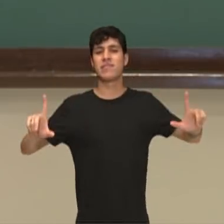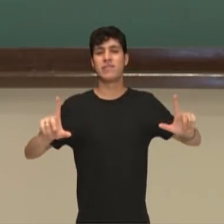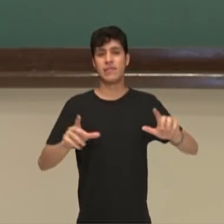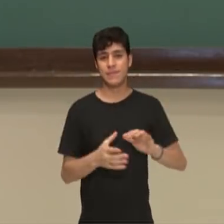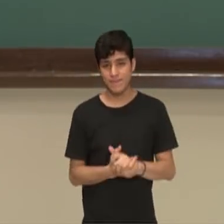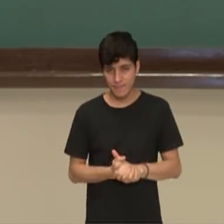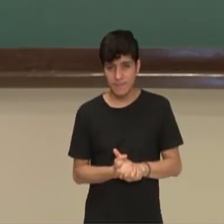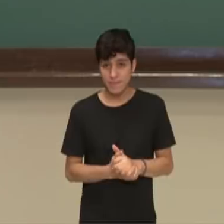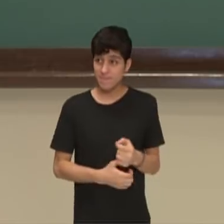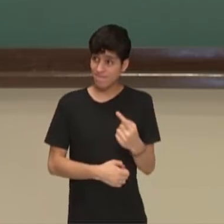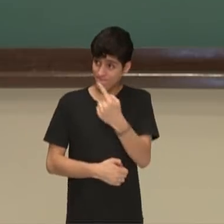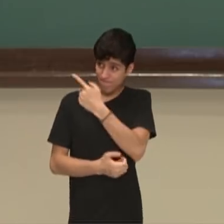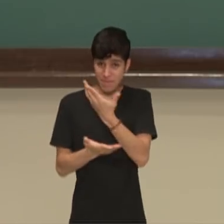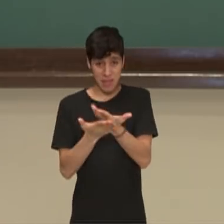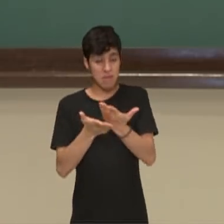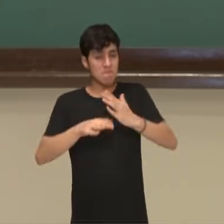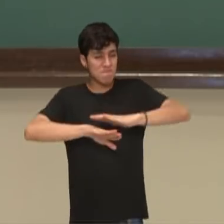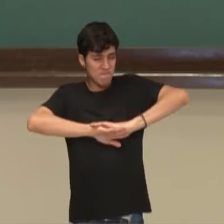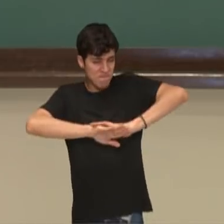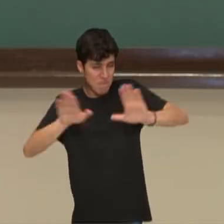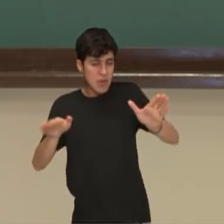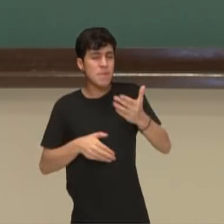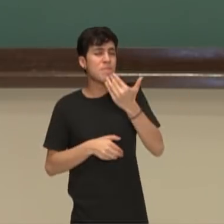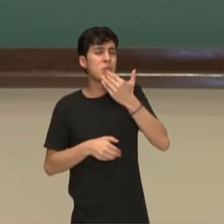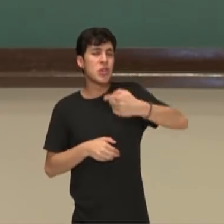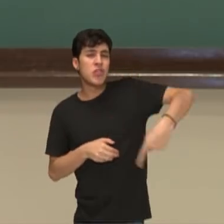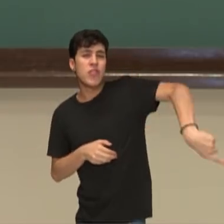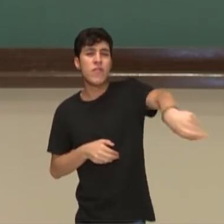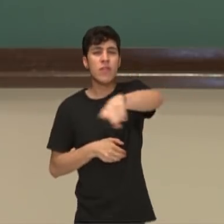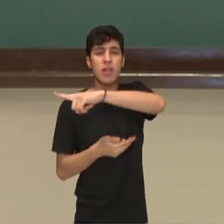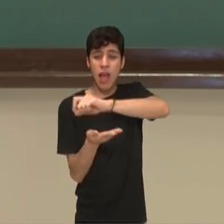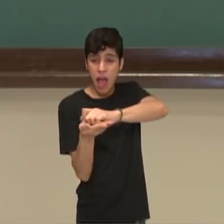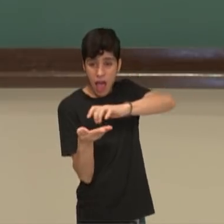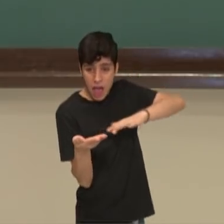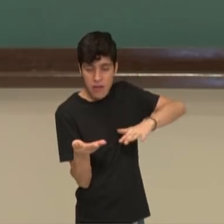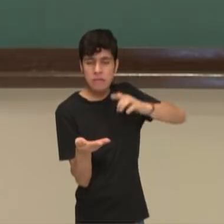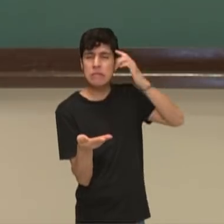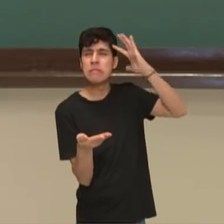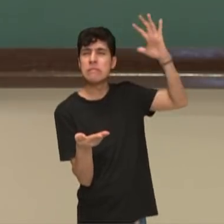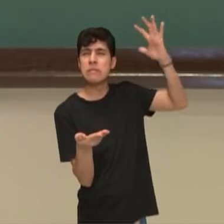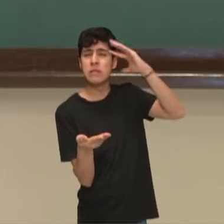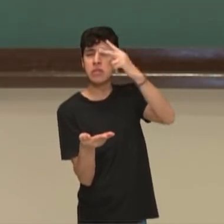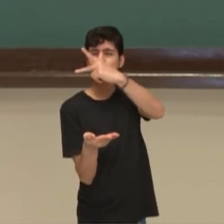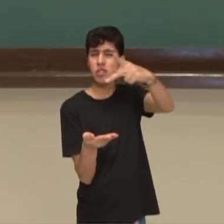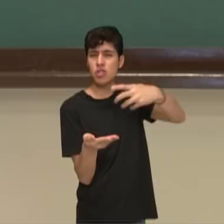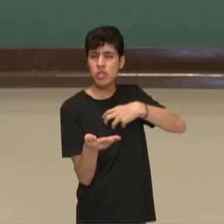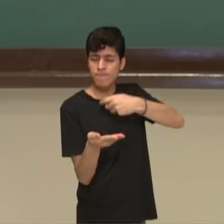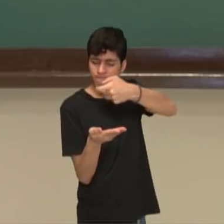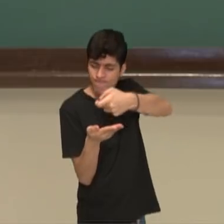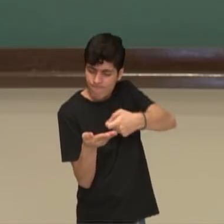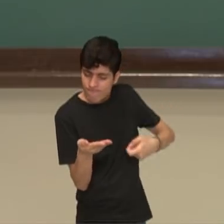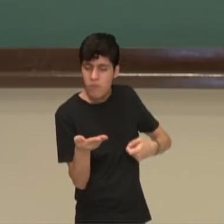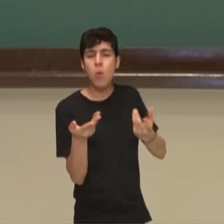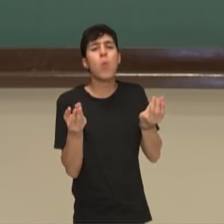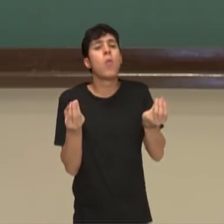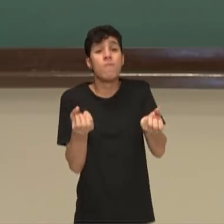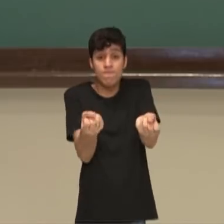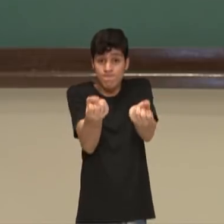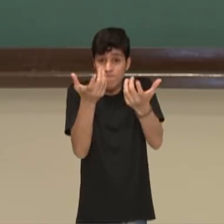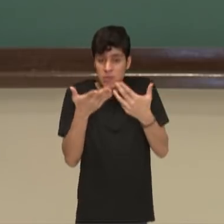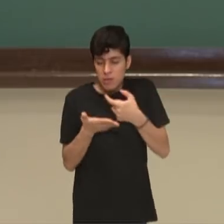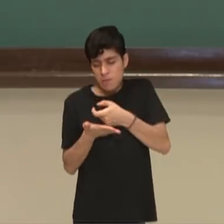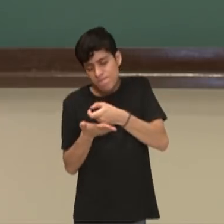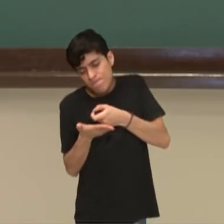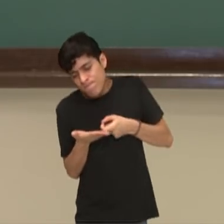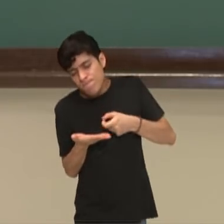para terminar nossa aula, vocês vão fazer um exercíciozinho para mim, uma reflexão com as suas próprias palavras. Vocês vão escrever um